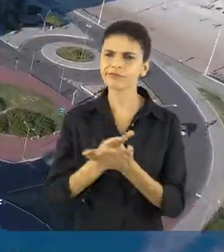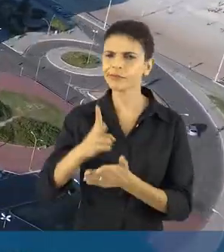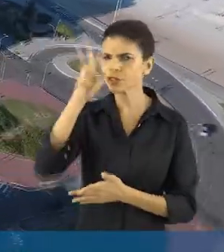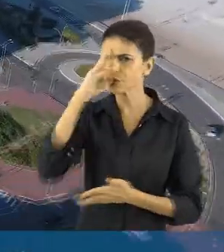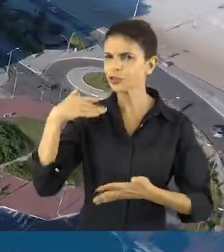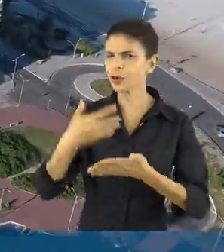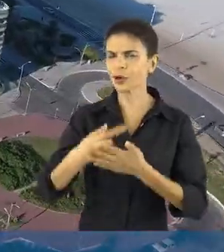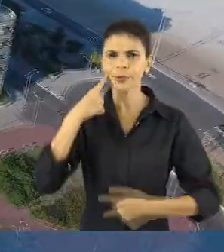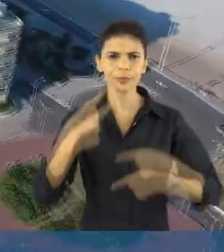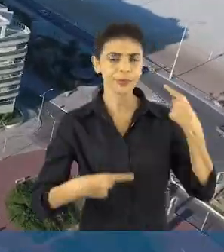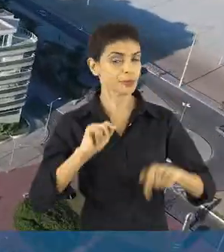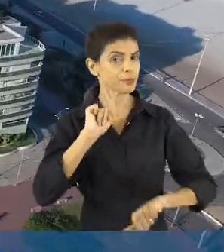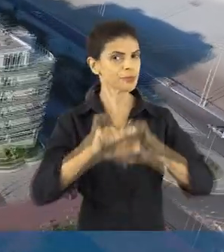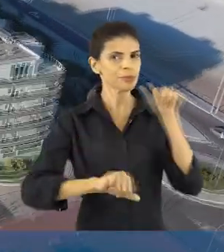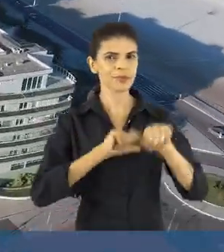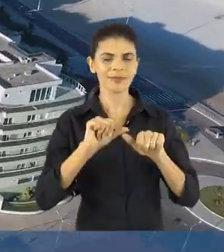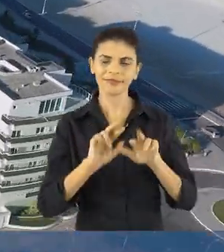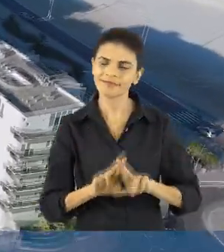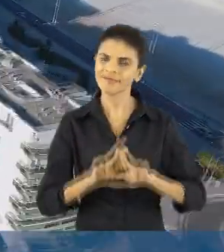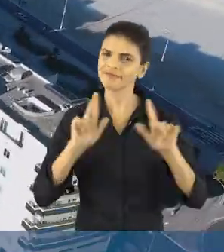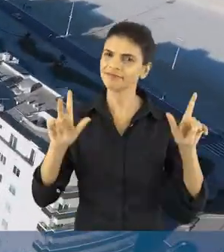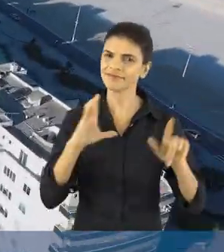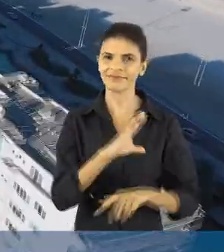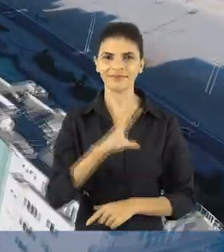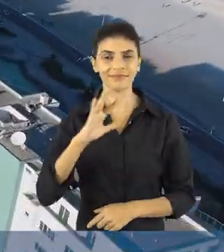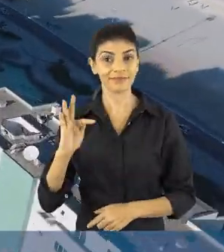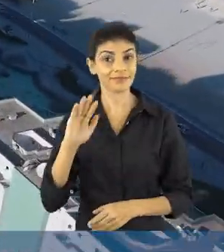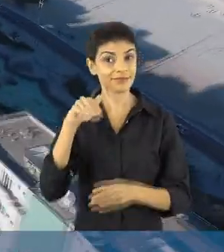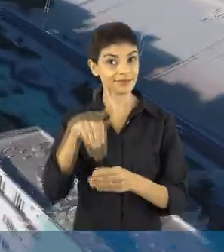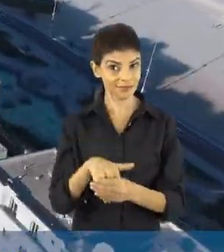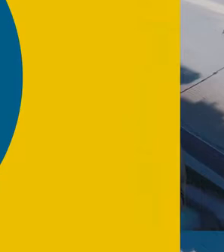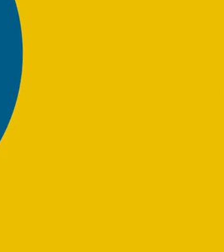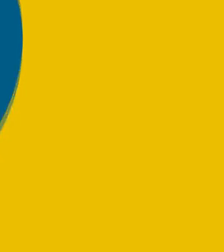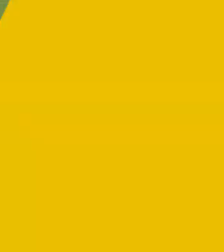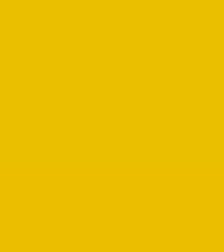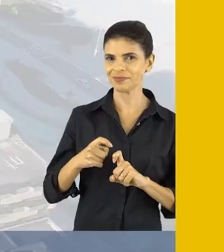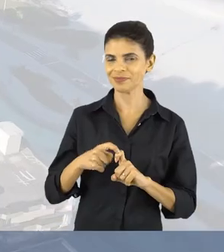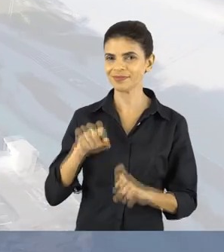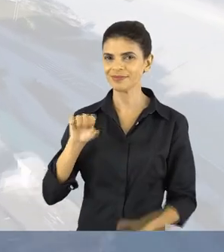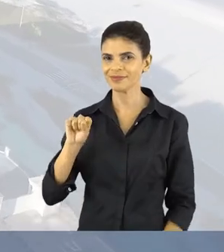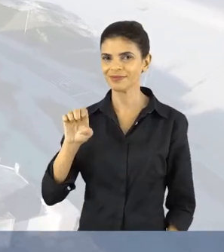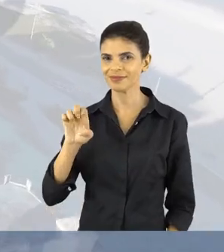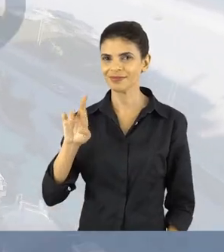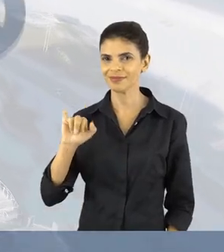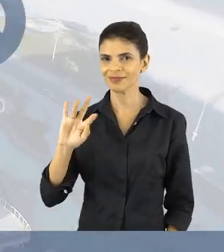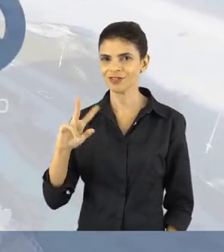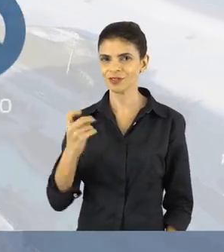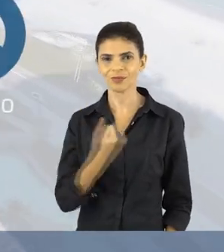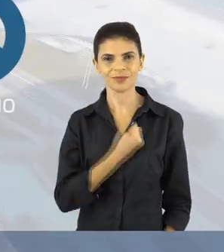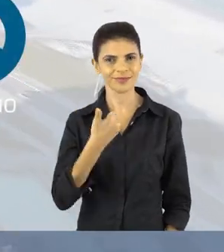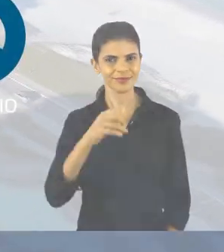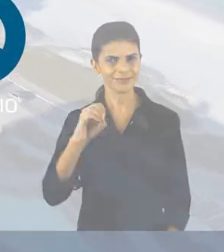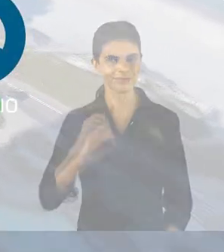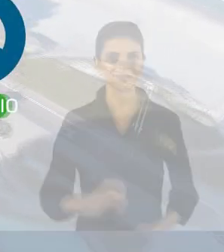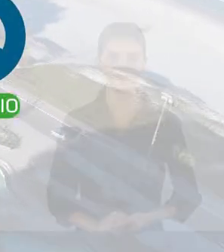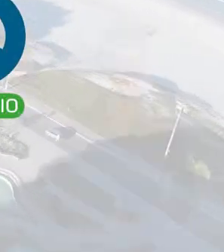Chega da velha política. Vote na mudança para reconstruir Cabo Frio. Vote Dr. Serginho 10.